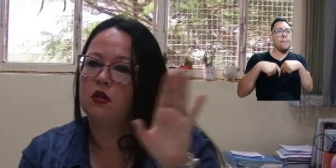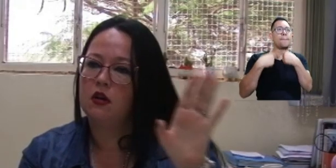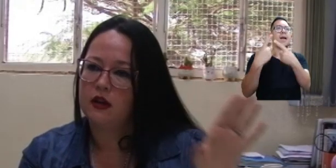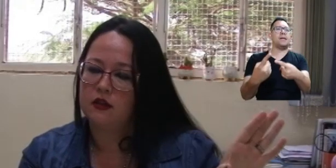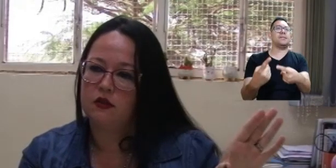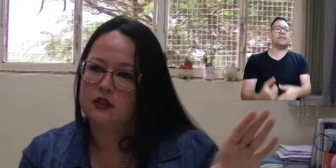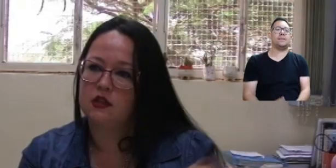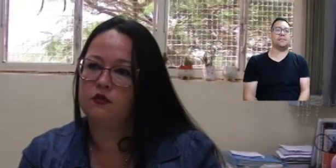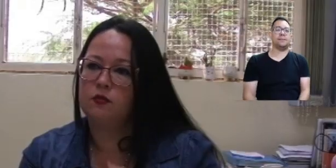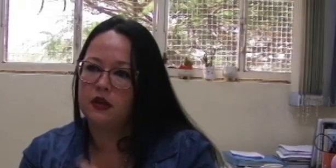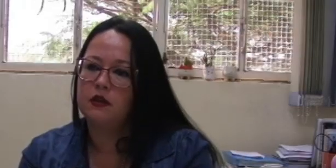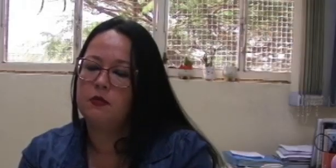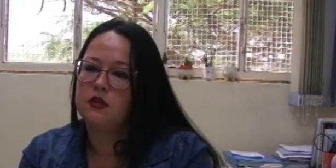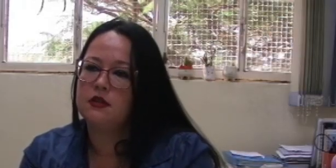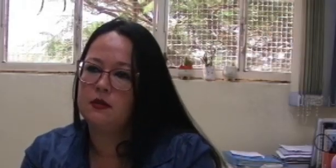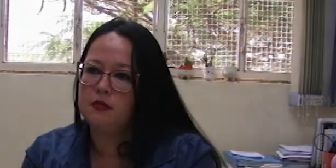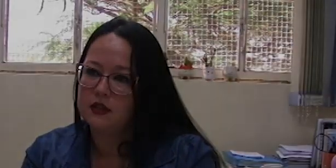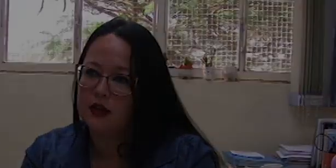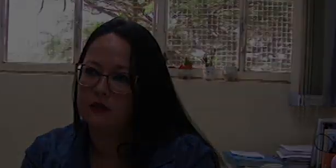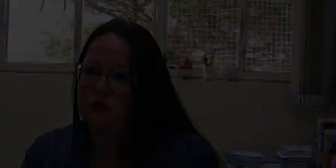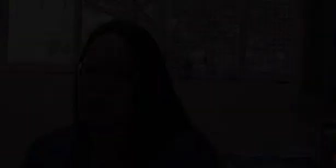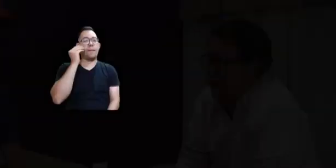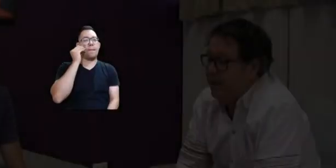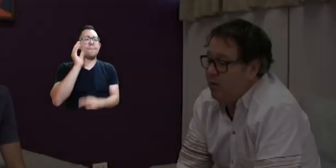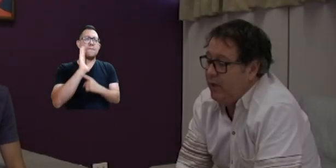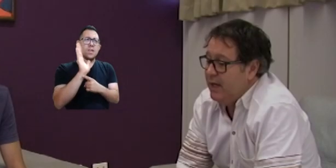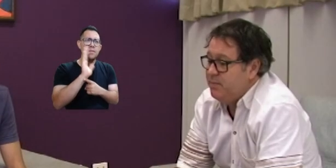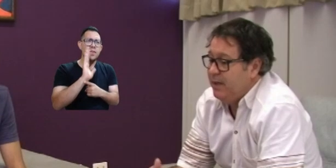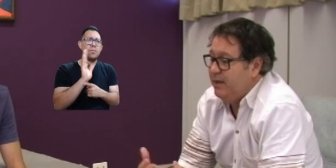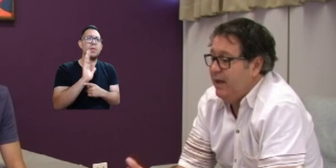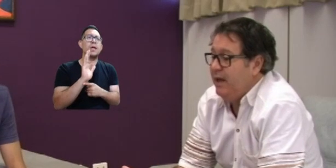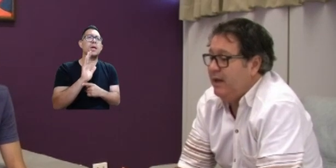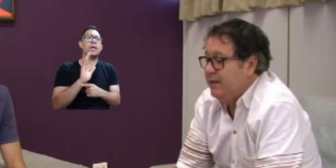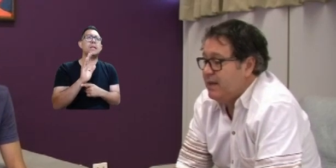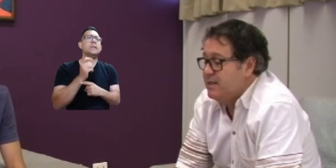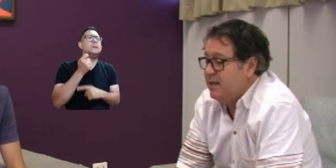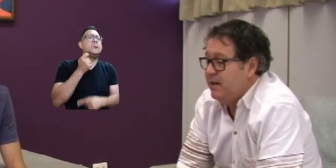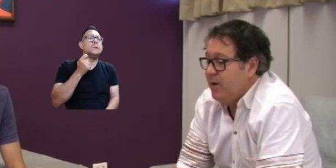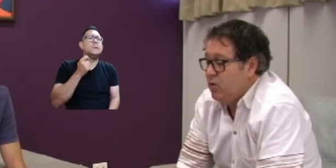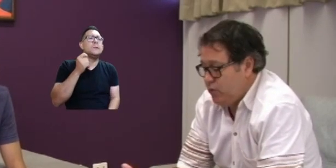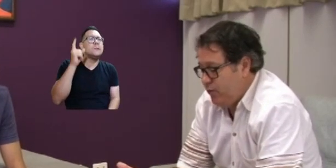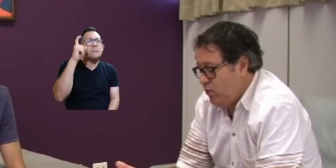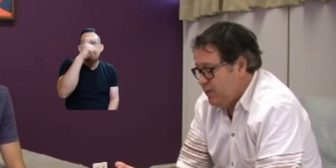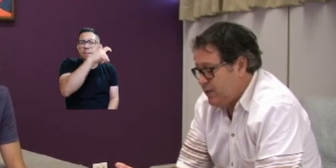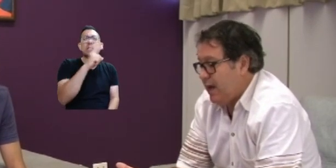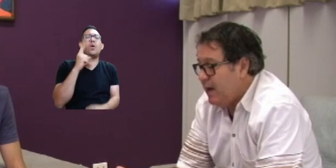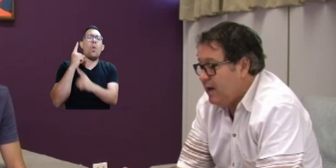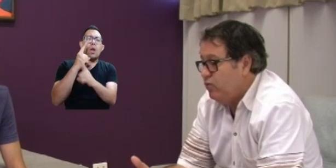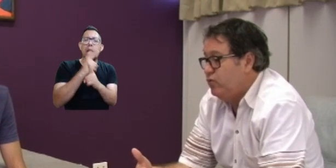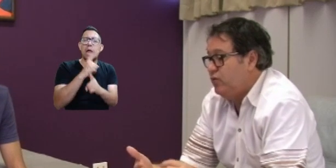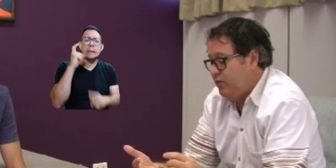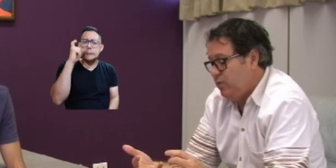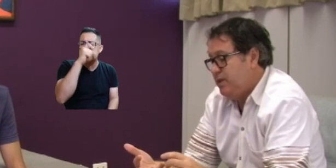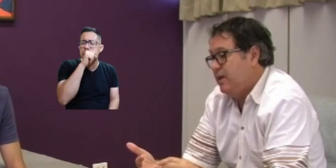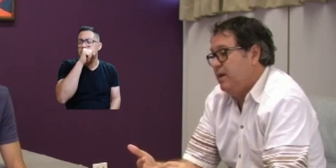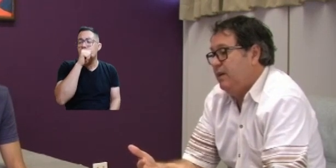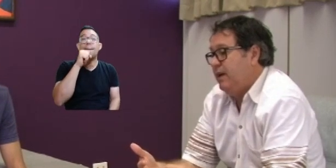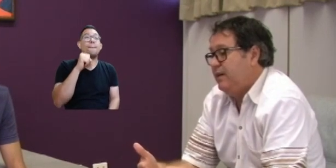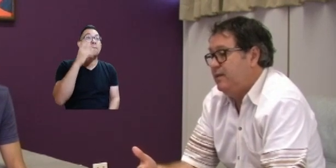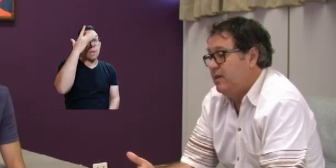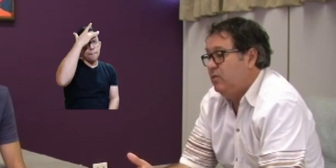depois coloca aqui no acervo para que ele possa ser emprestado. Aqui na Unesp a ideia é trazer os filmes raros, os